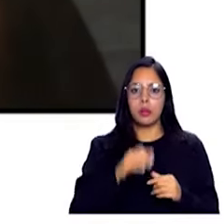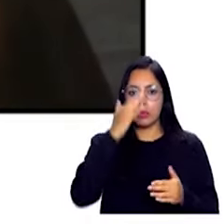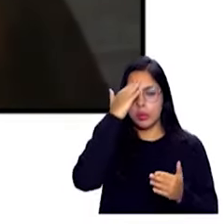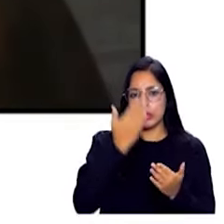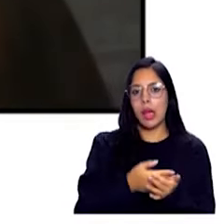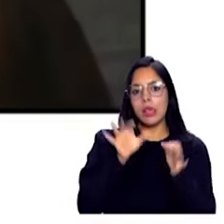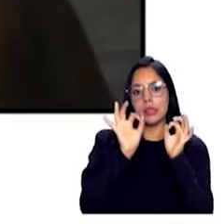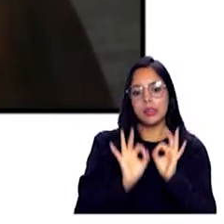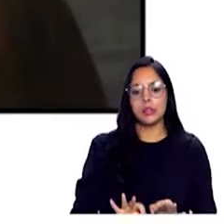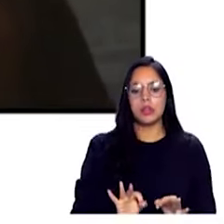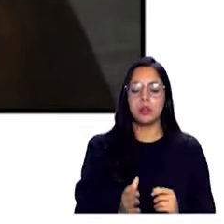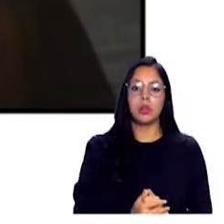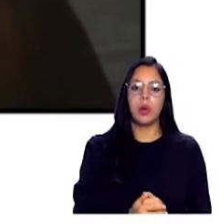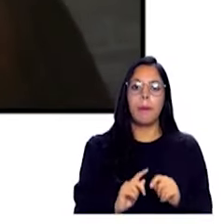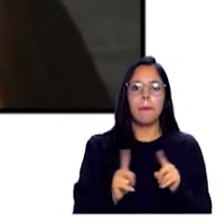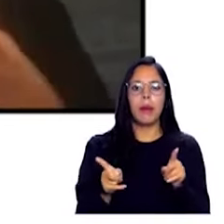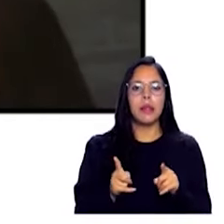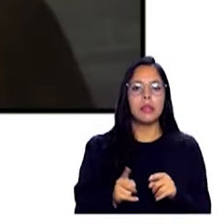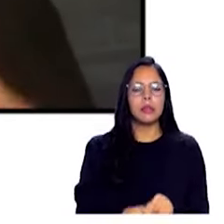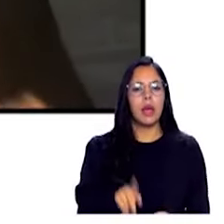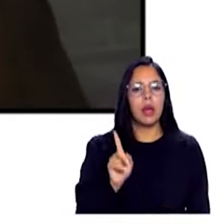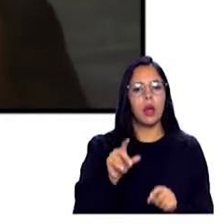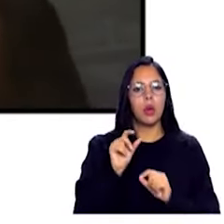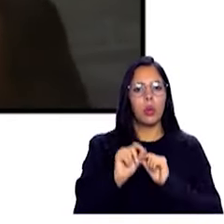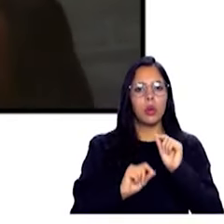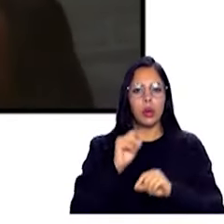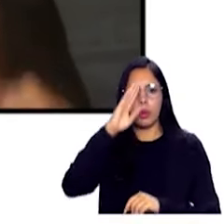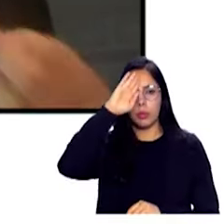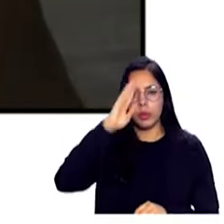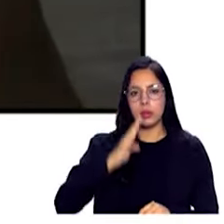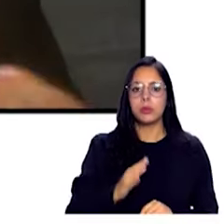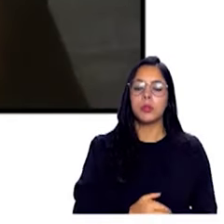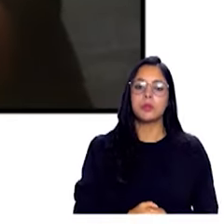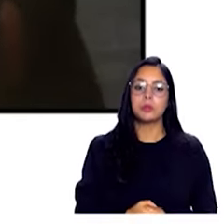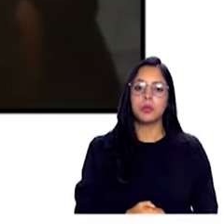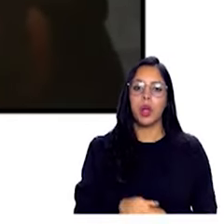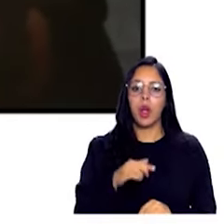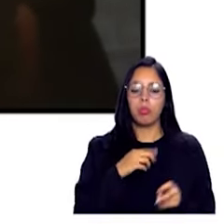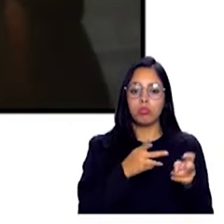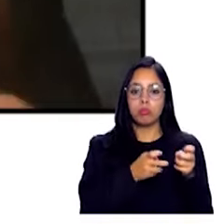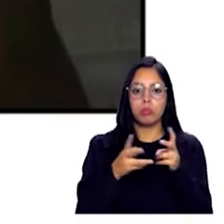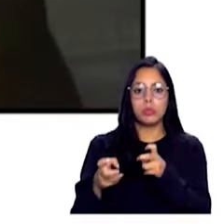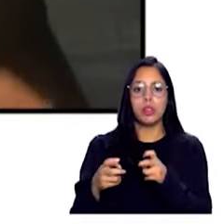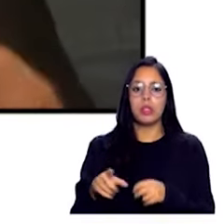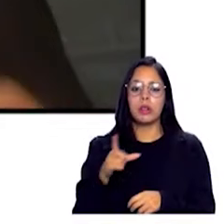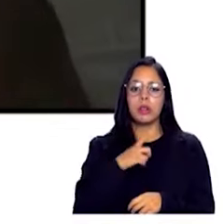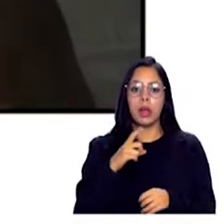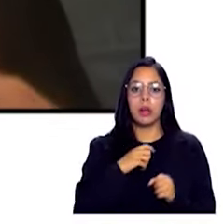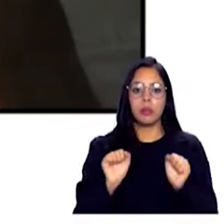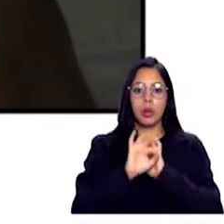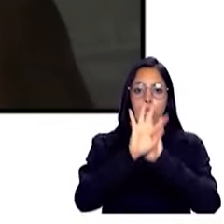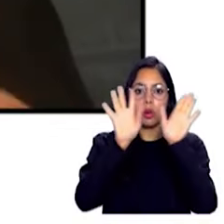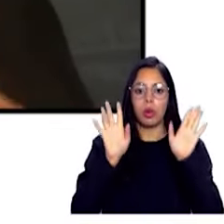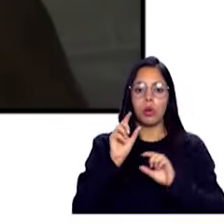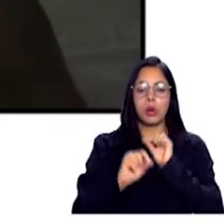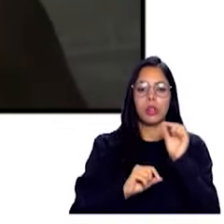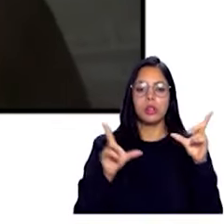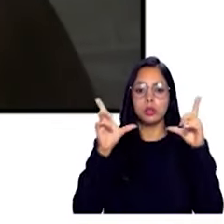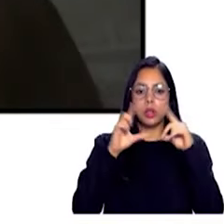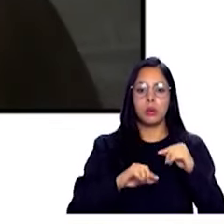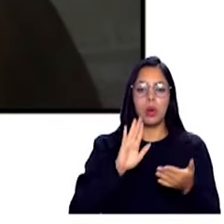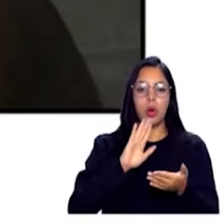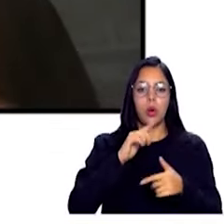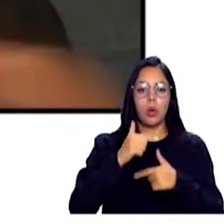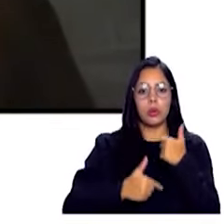finalidade principal do filtro é e isso deve como eu observei Antes ser dito com toda clareza é o de diminuir o trabalho